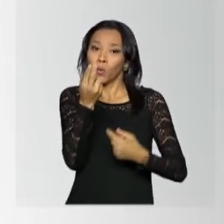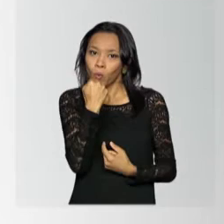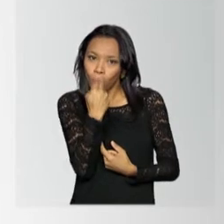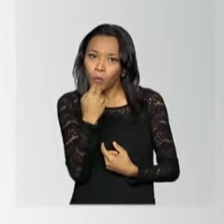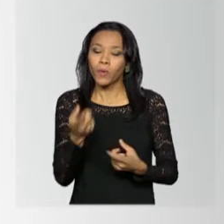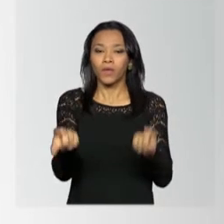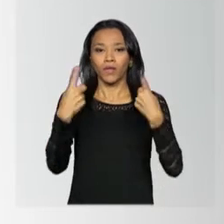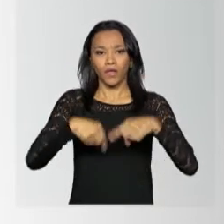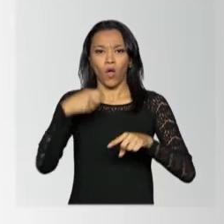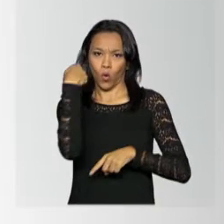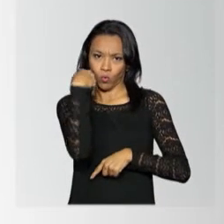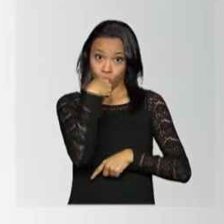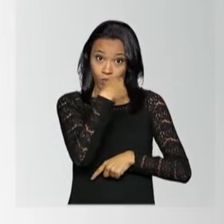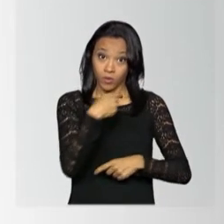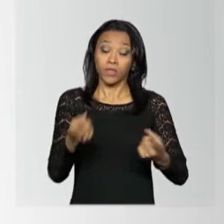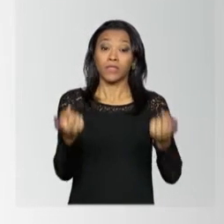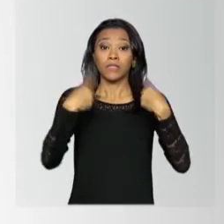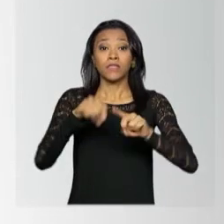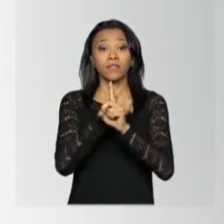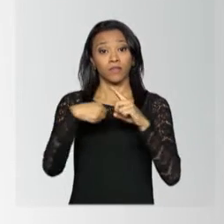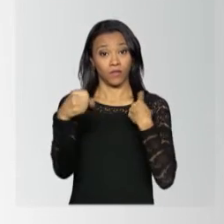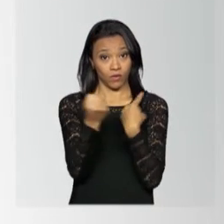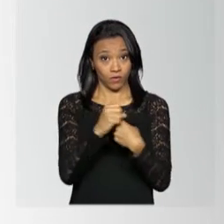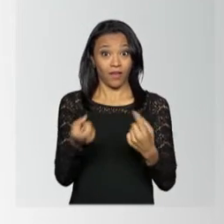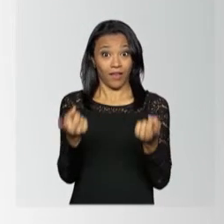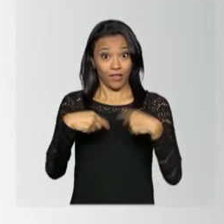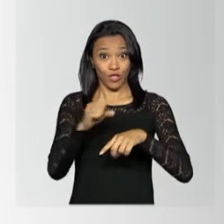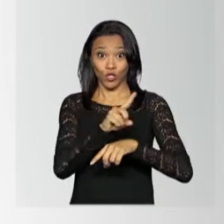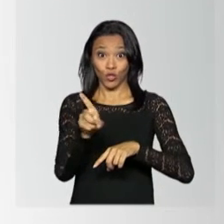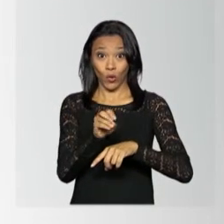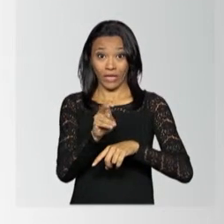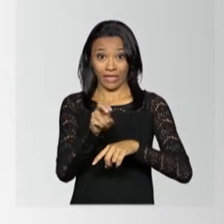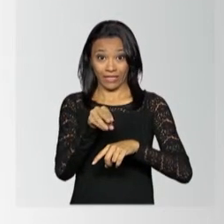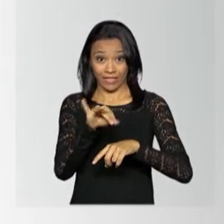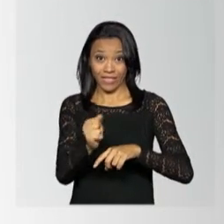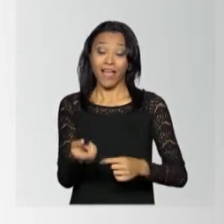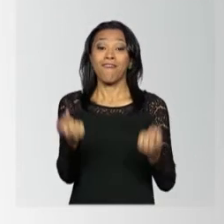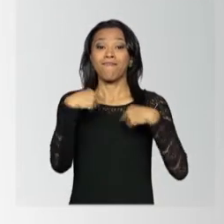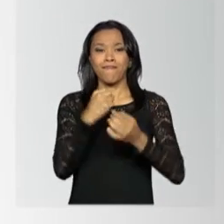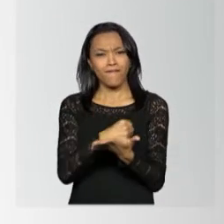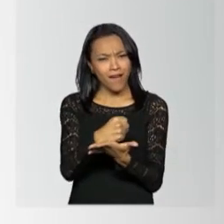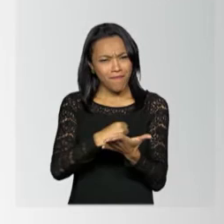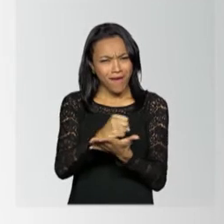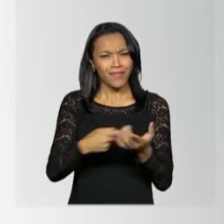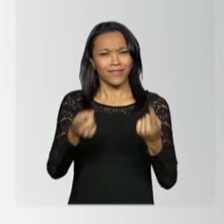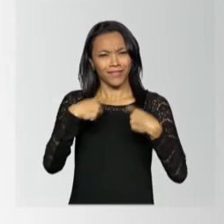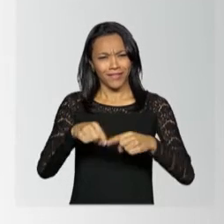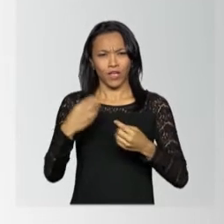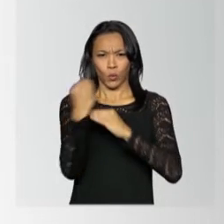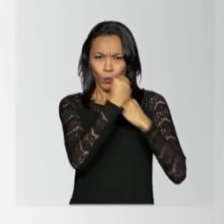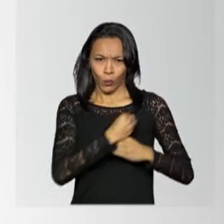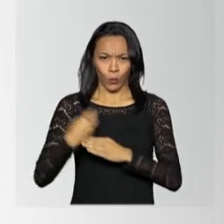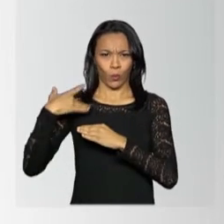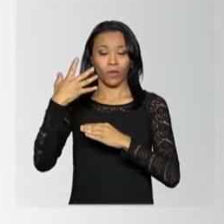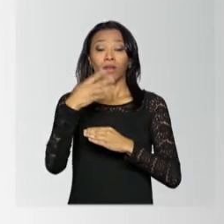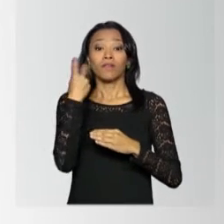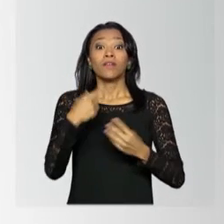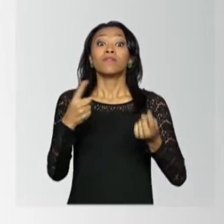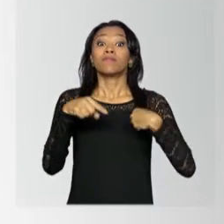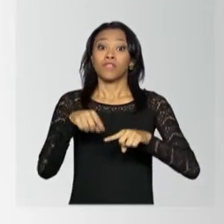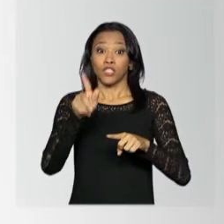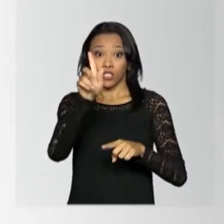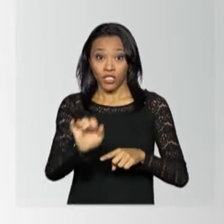Nutrição, Odontologia, Serviço Social e Zootecnia, Farmácia e Estética, Gestão Ambiental